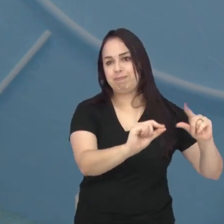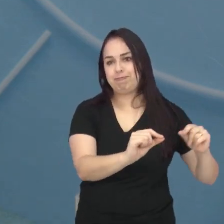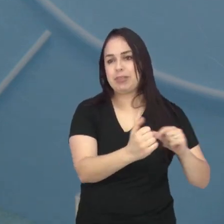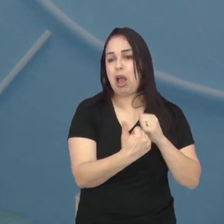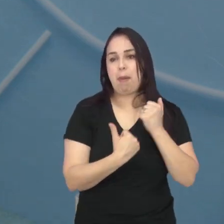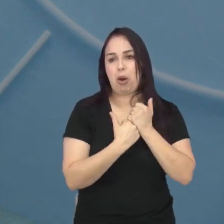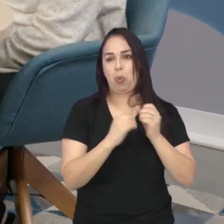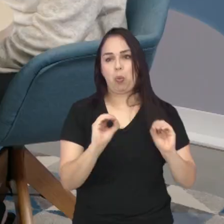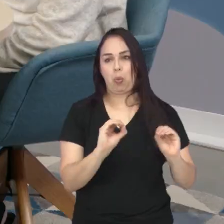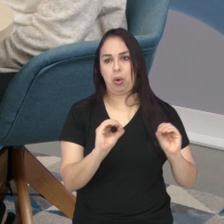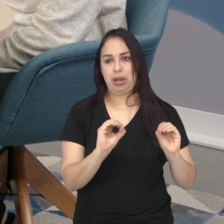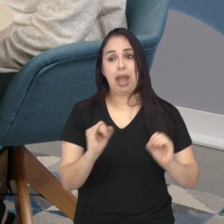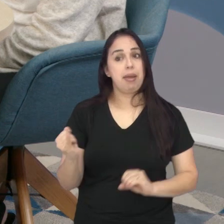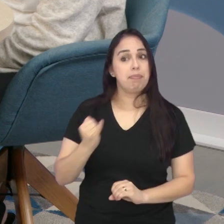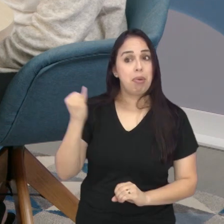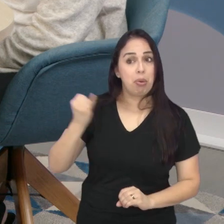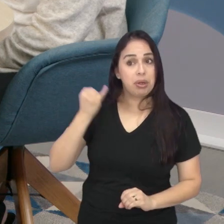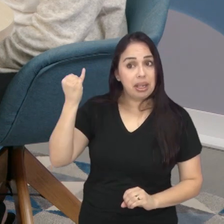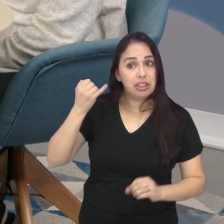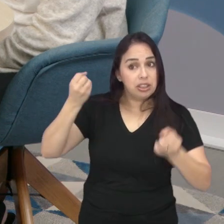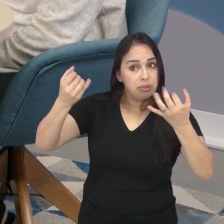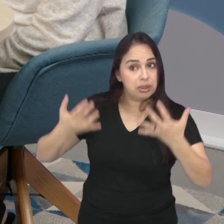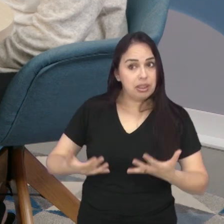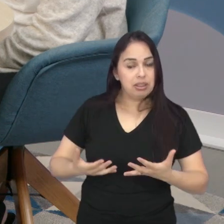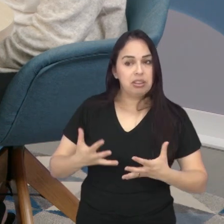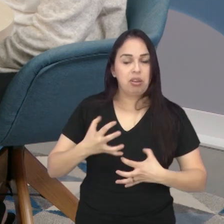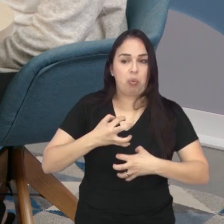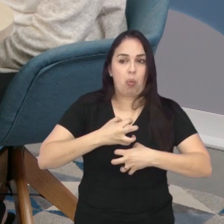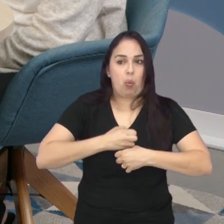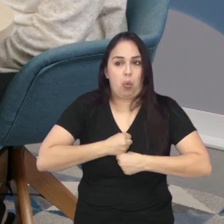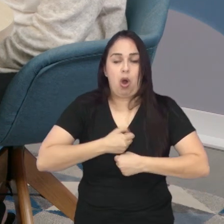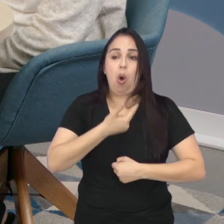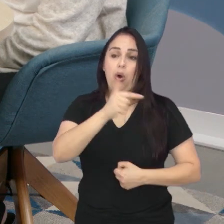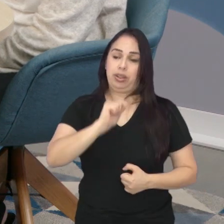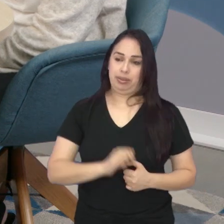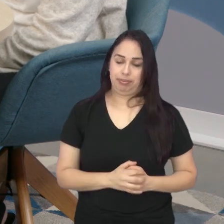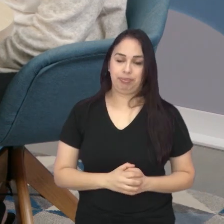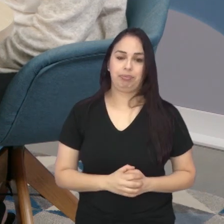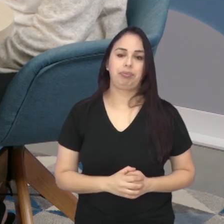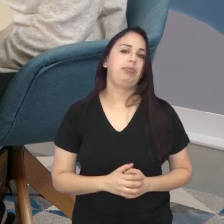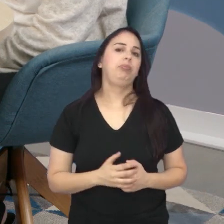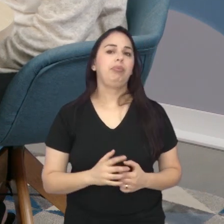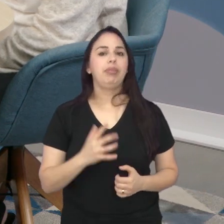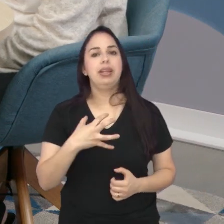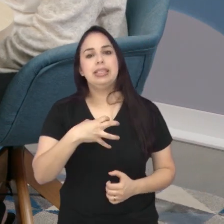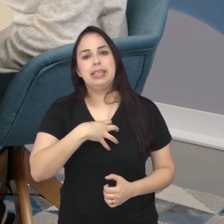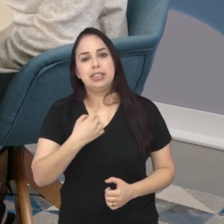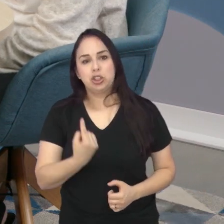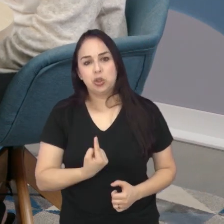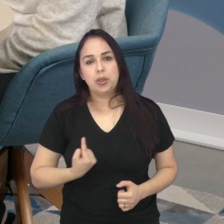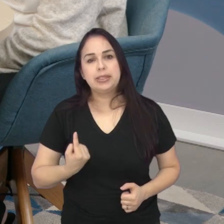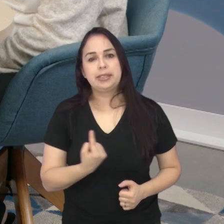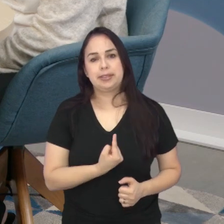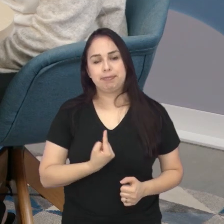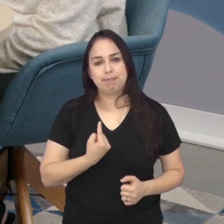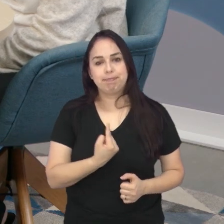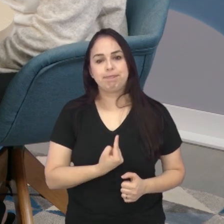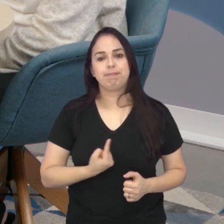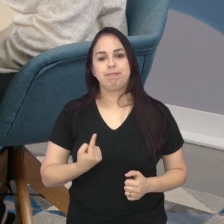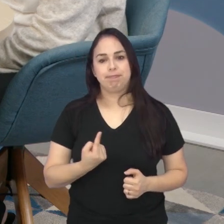apoio. Então é bem importante falar isso, porque senão é mais uma decepção. Sim, e aí essa vítima se sente sozinha, né? Que